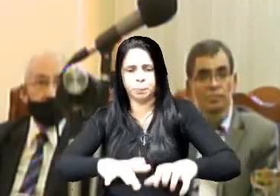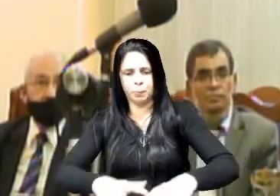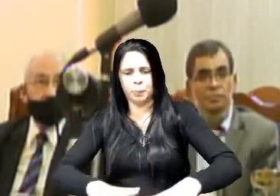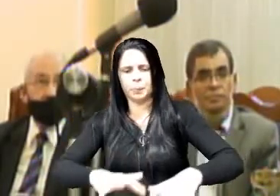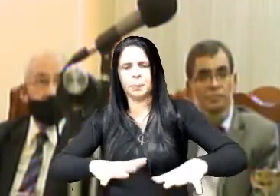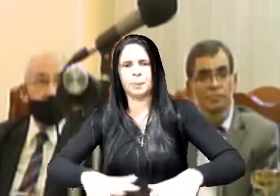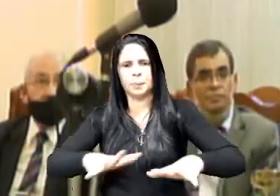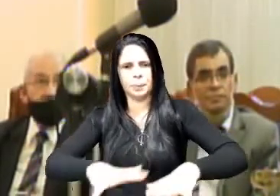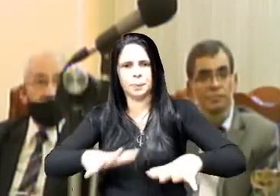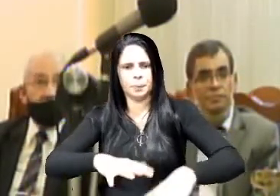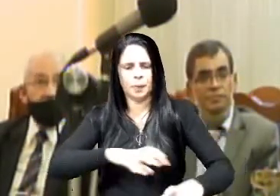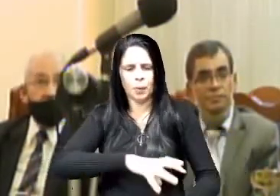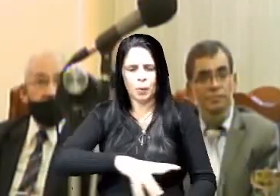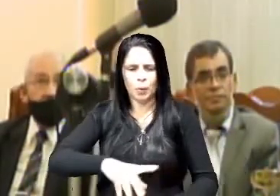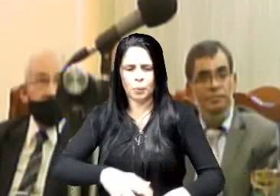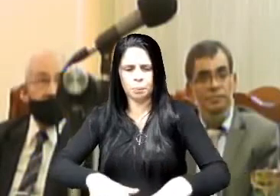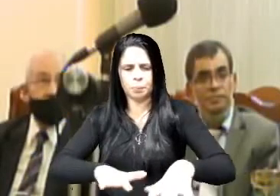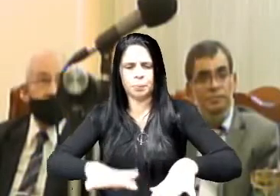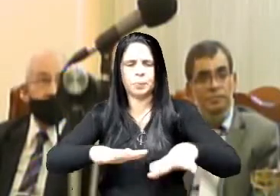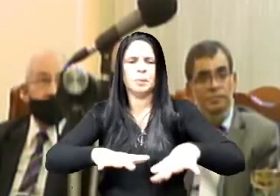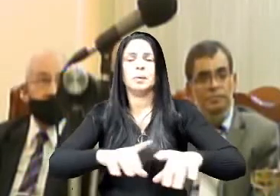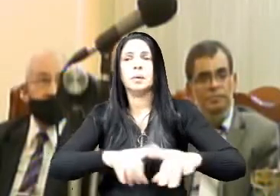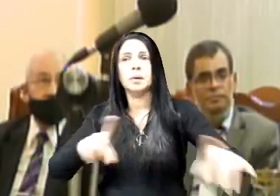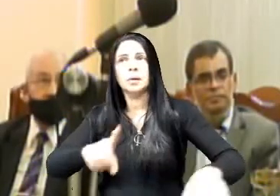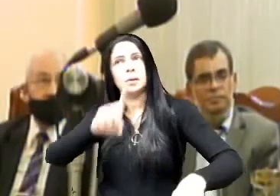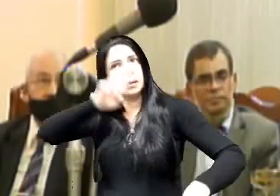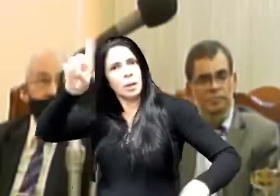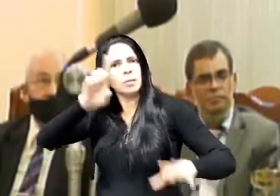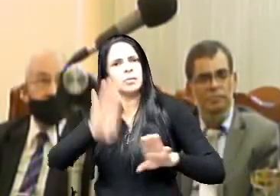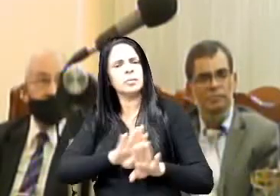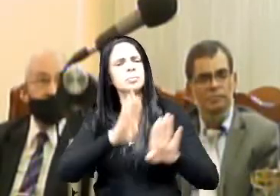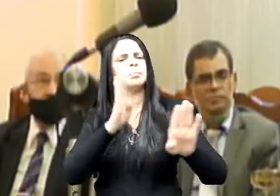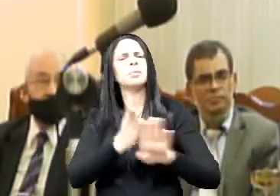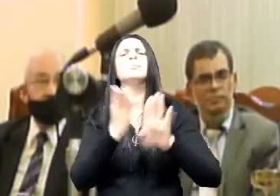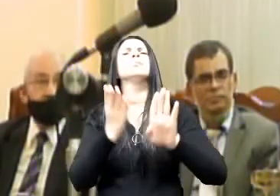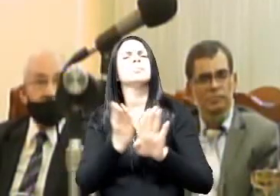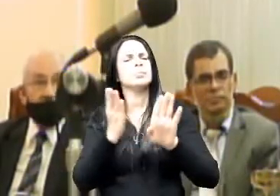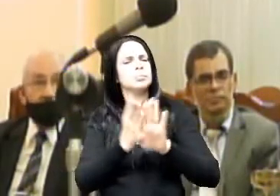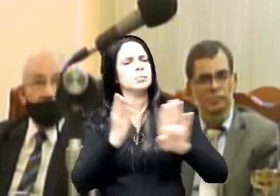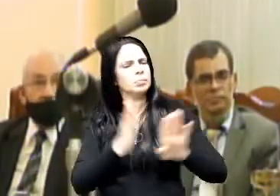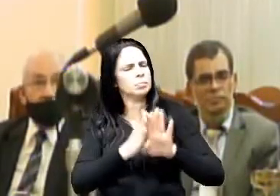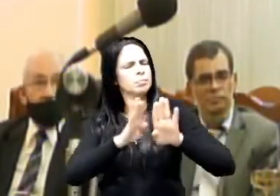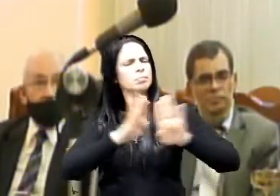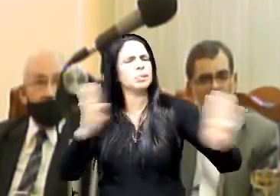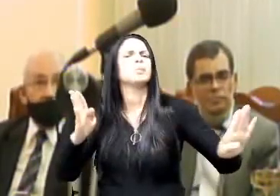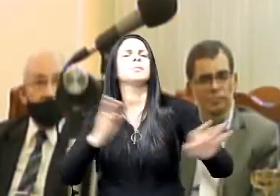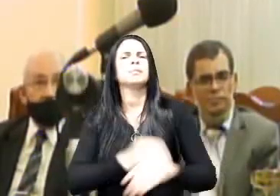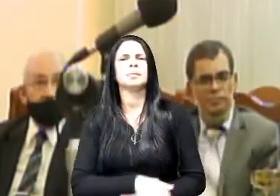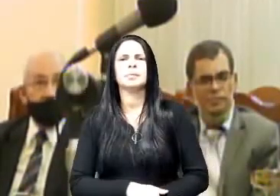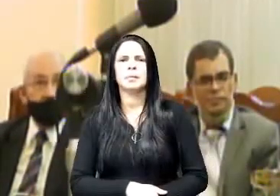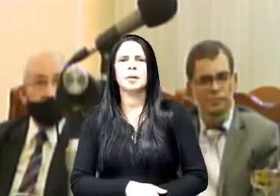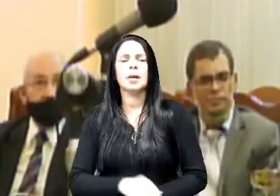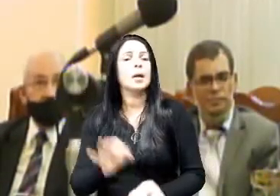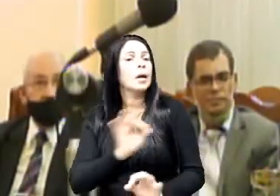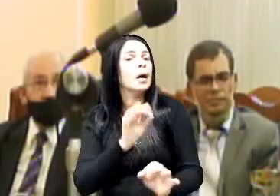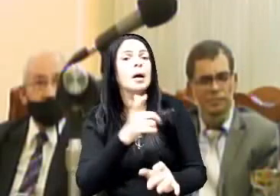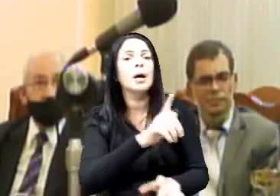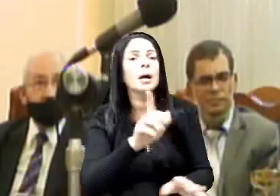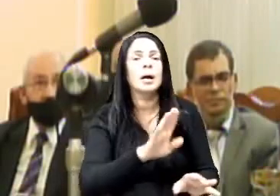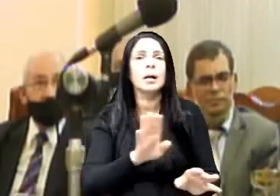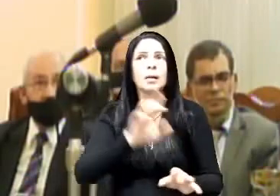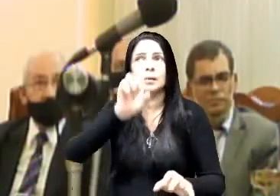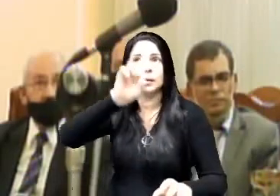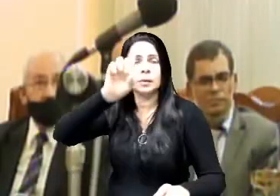portas. Deus vai abrir todas as portas. Não adianta fechar as portas que